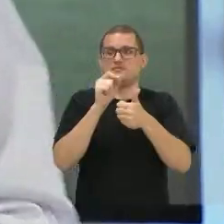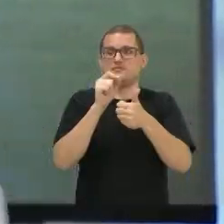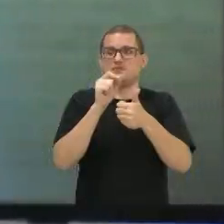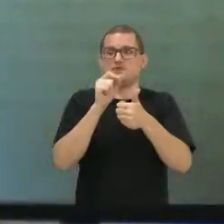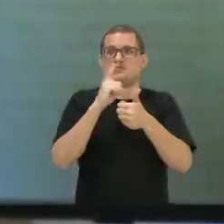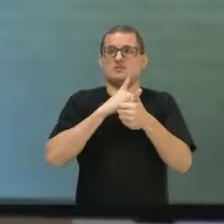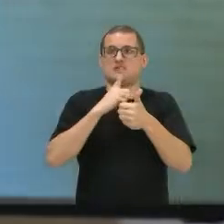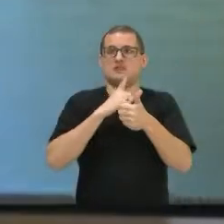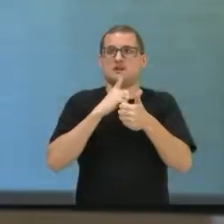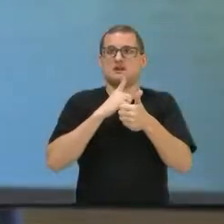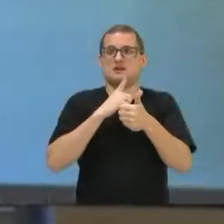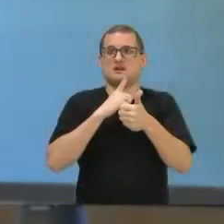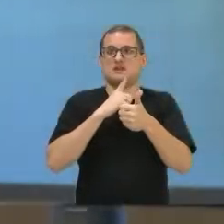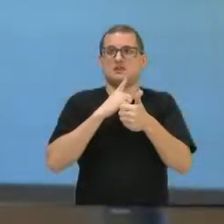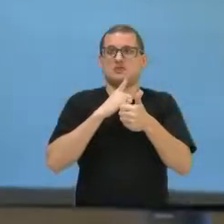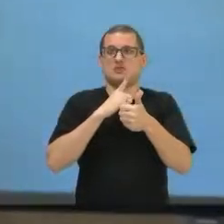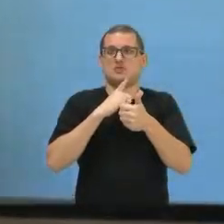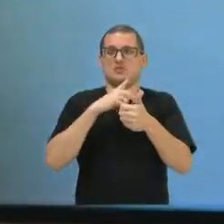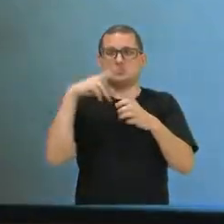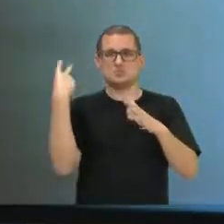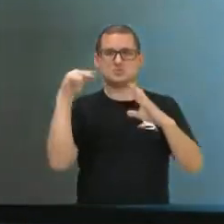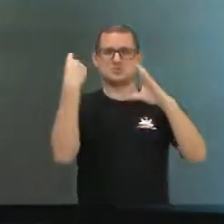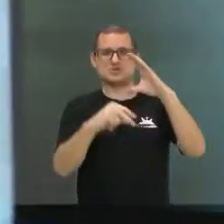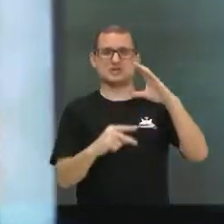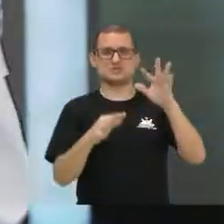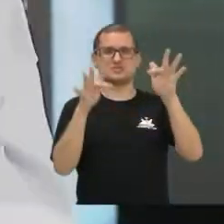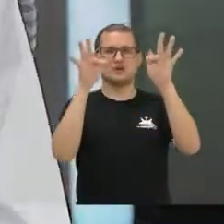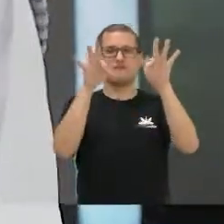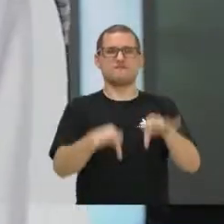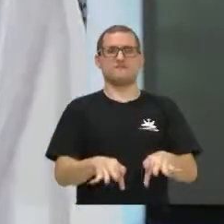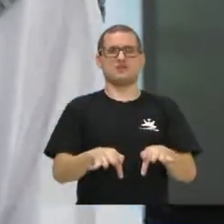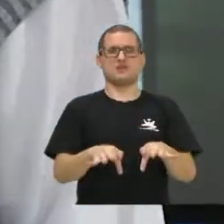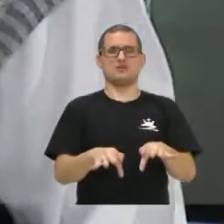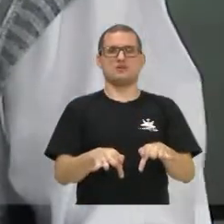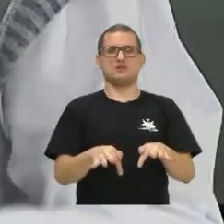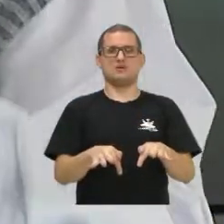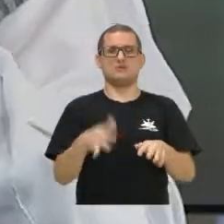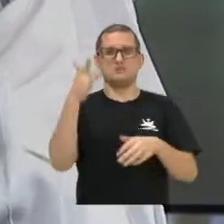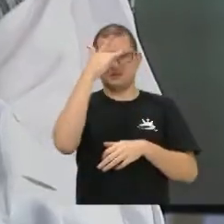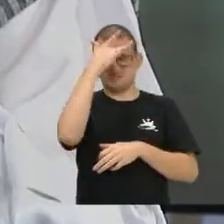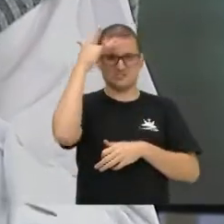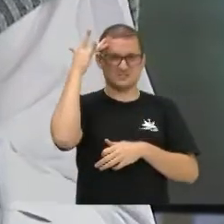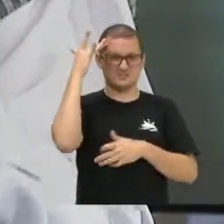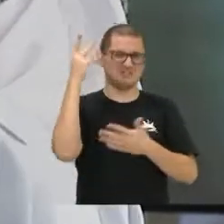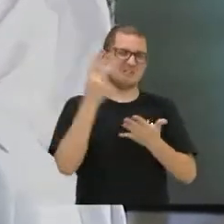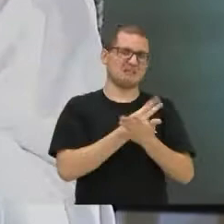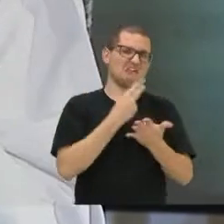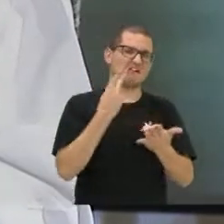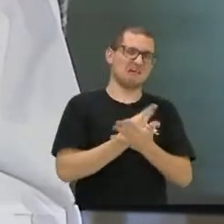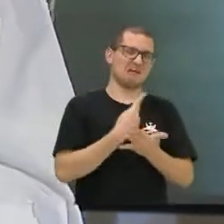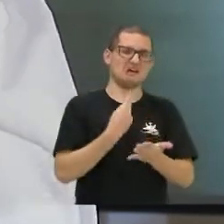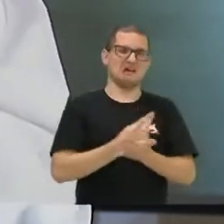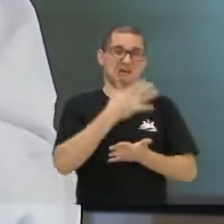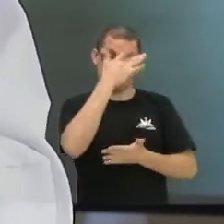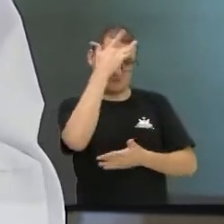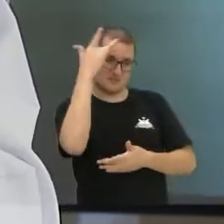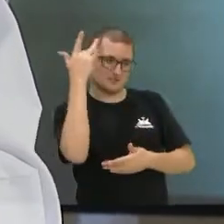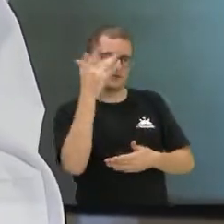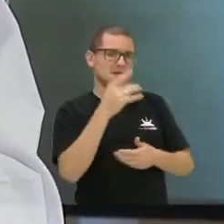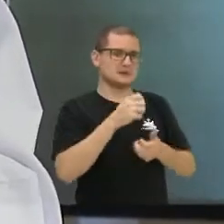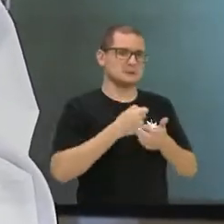juízo ou castigo final para quem é motivo para quem causa tanto sofrimento